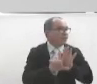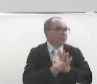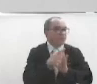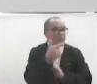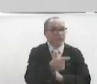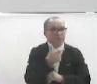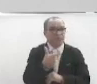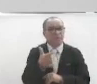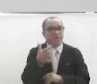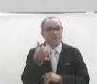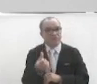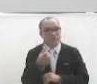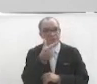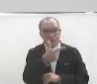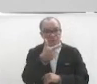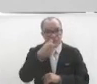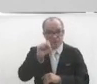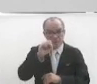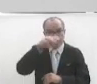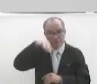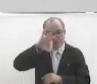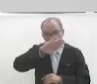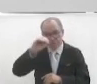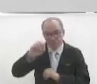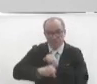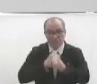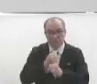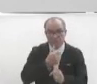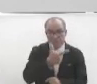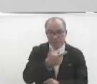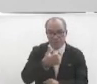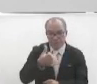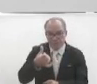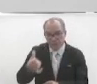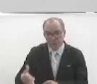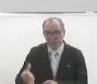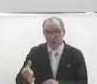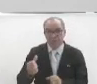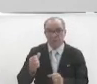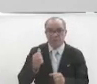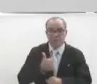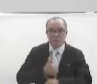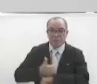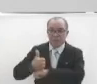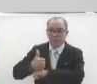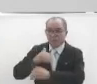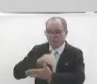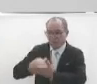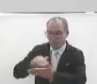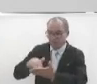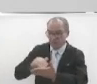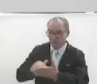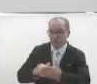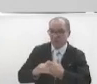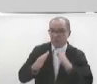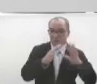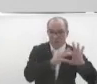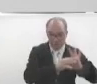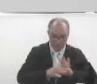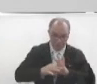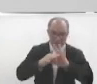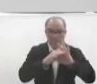226 de 28 de março de 2016 ocupavam o cargo de Secretário escolar e unidades vinculadas